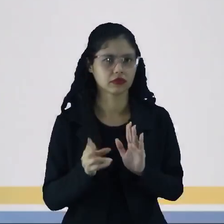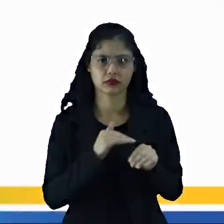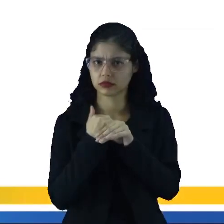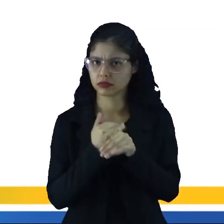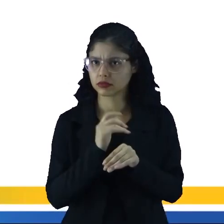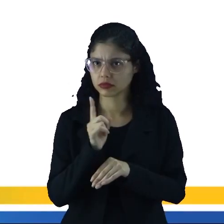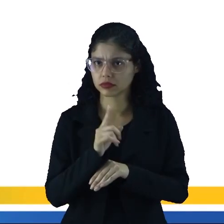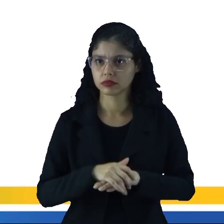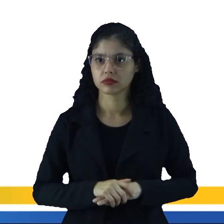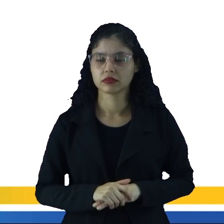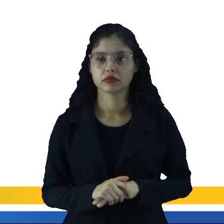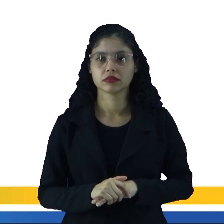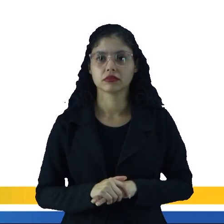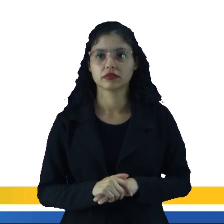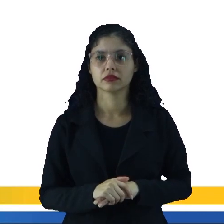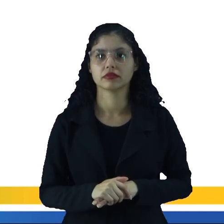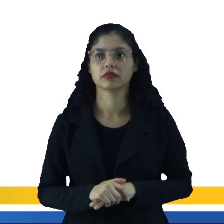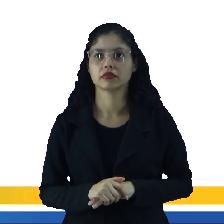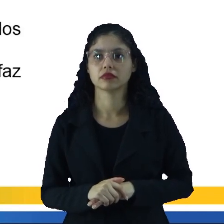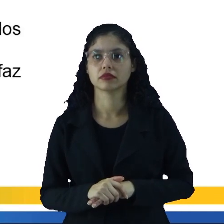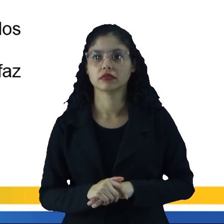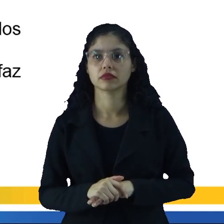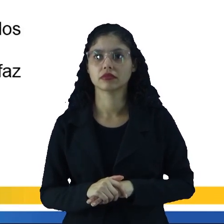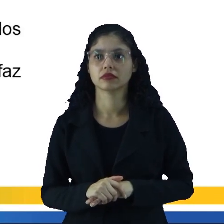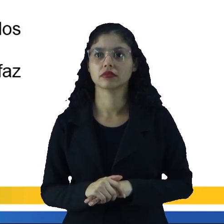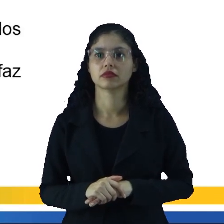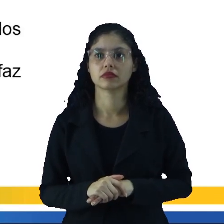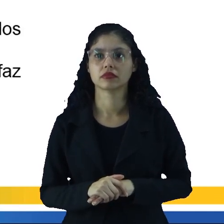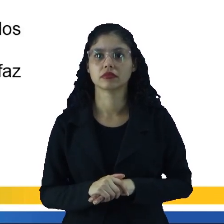mesma. Então vamos lá, continuando.